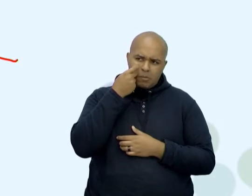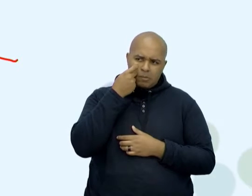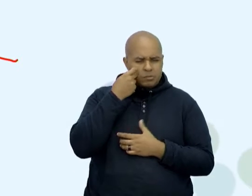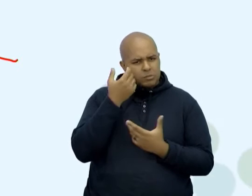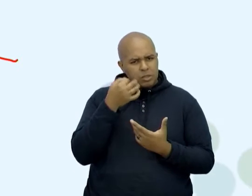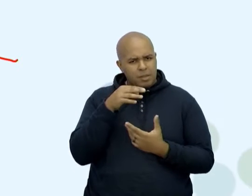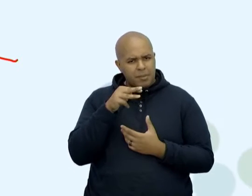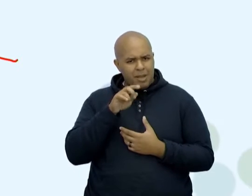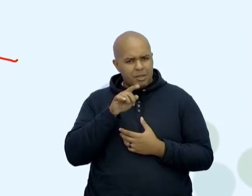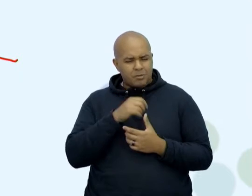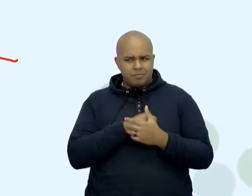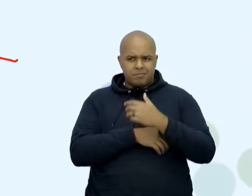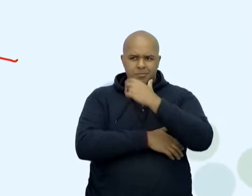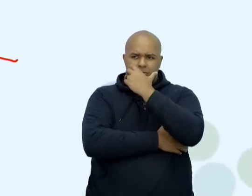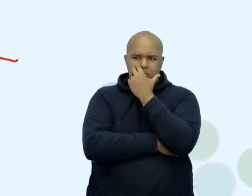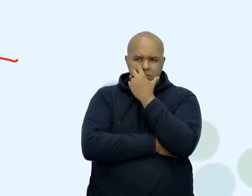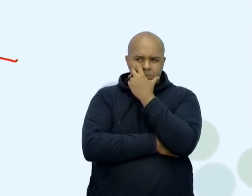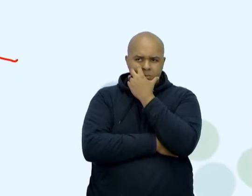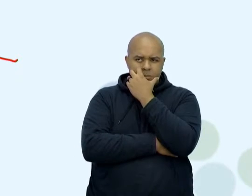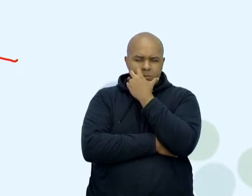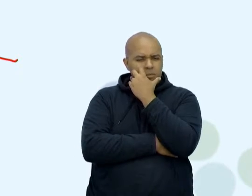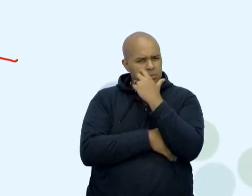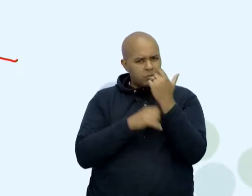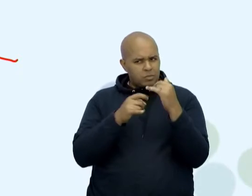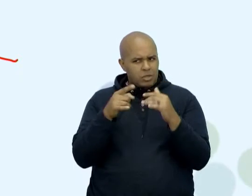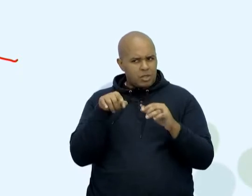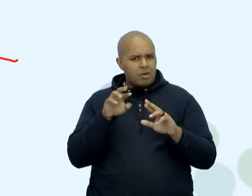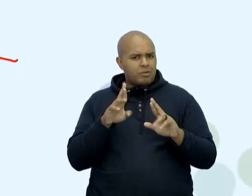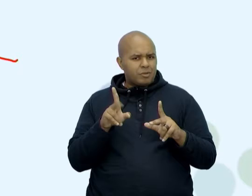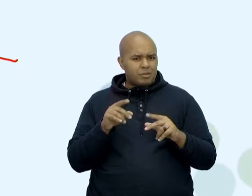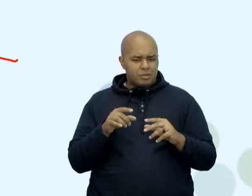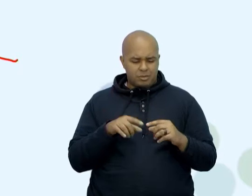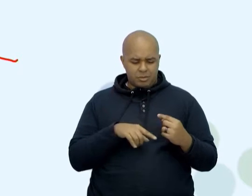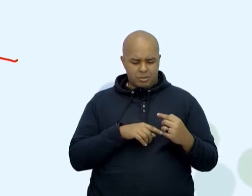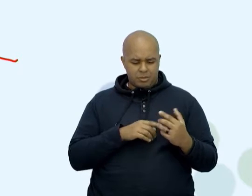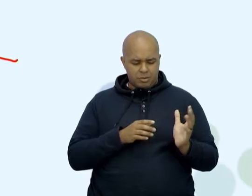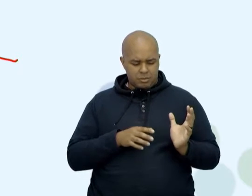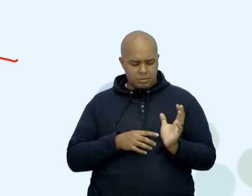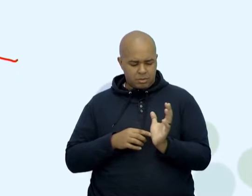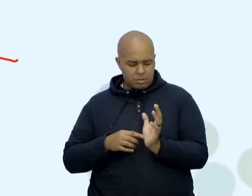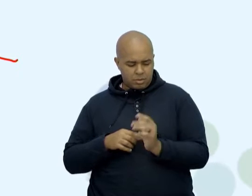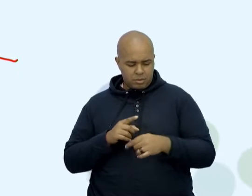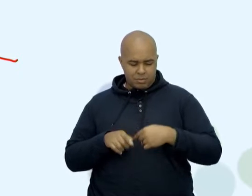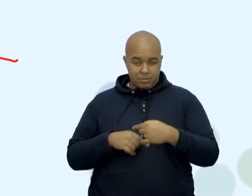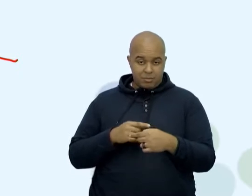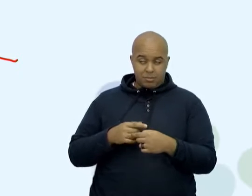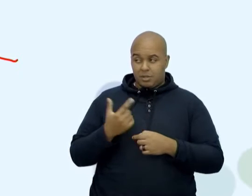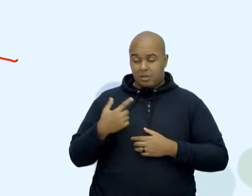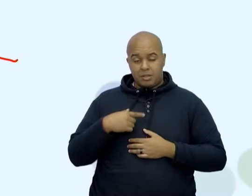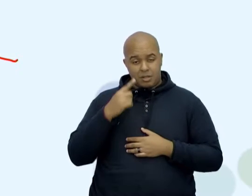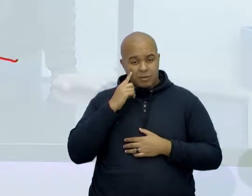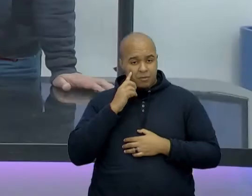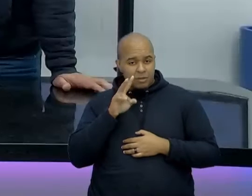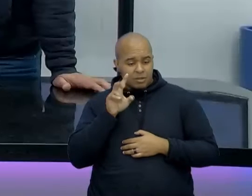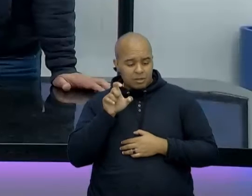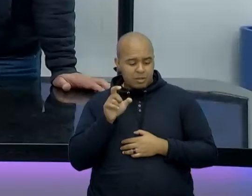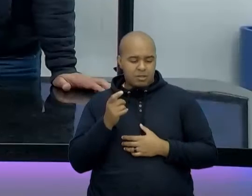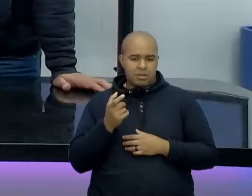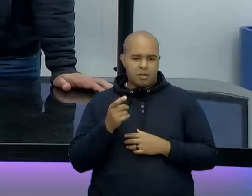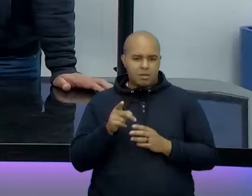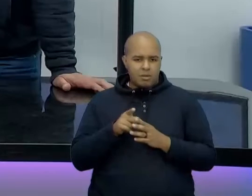senhor Magno? Porque eu estou aqui explicando para eles a diferença entre deslizar e rotacionar. E eu estava vendo aqui